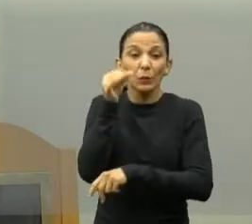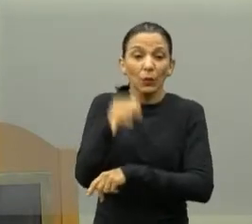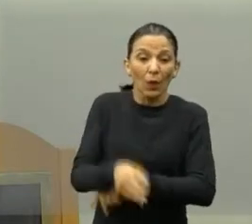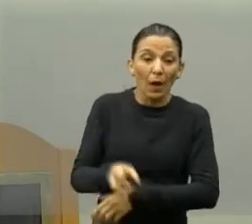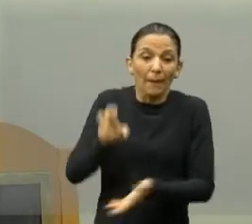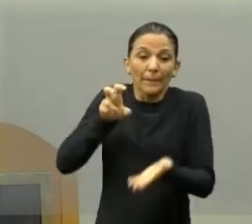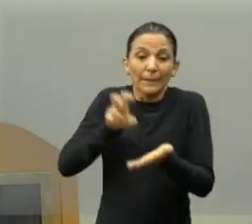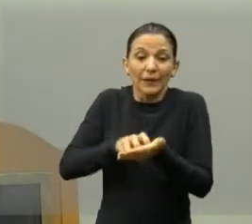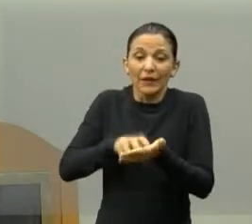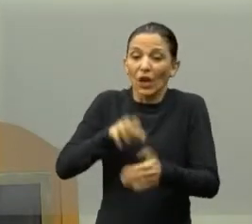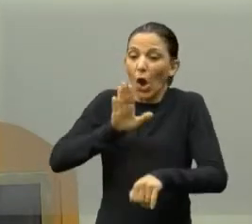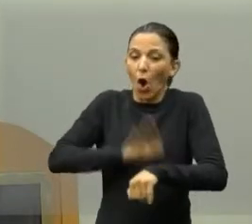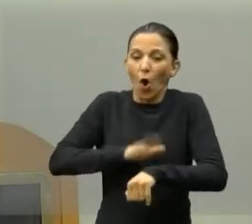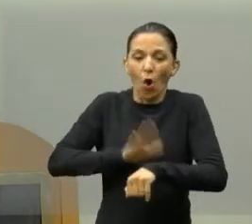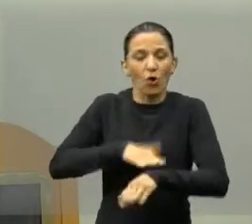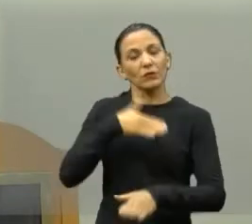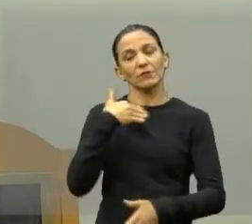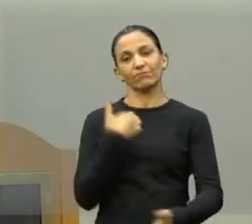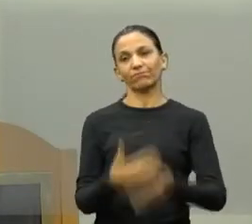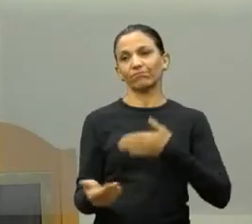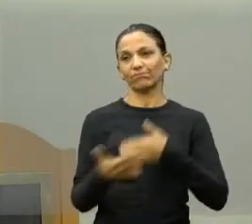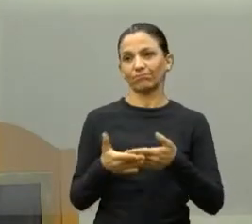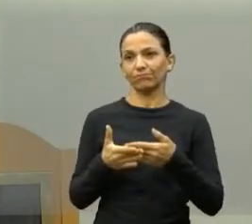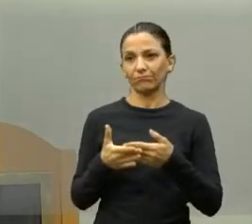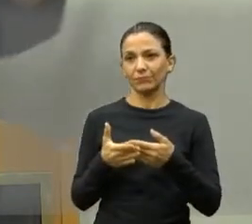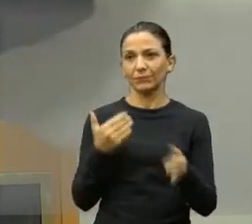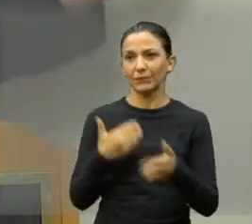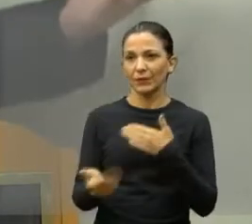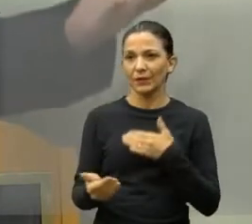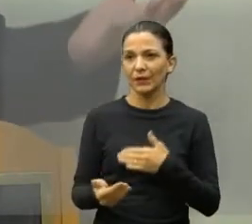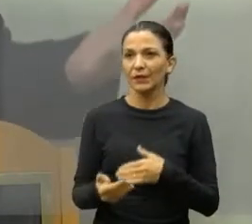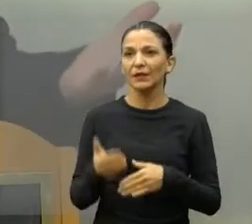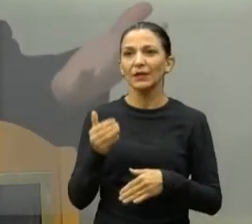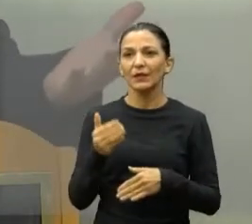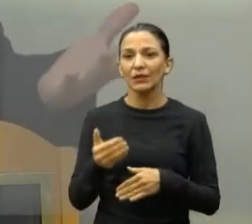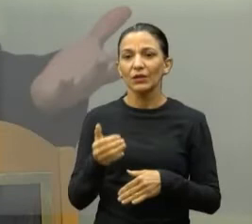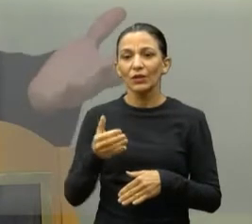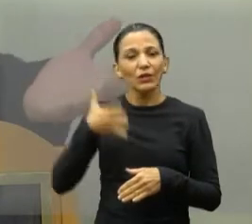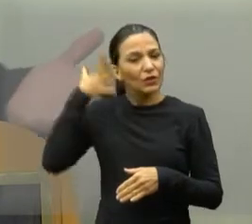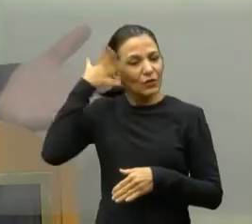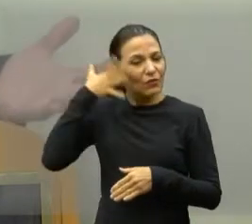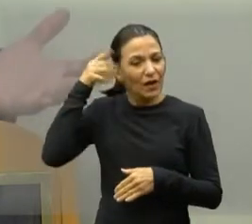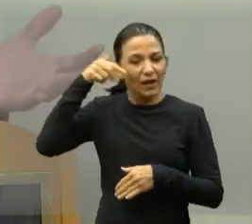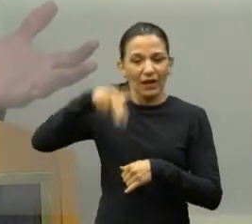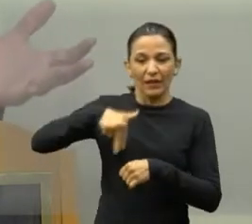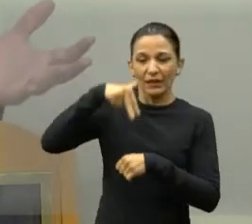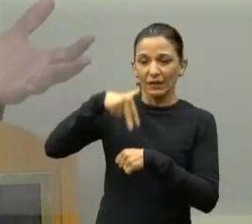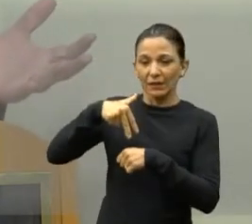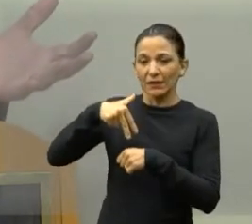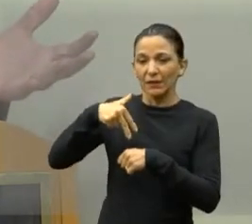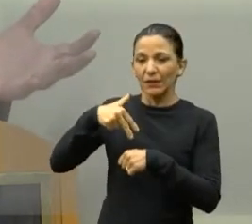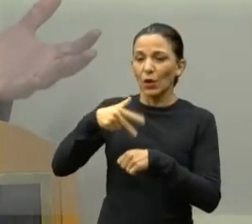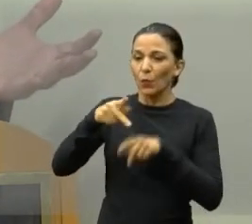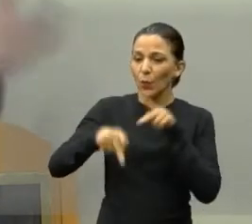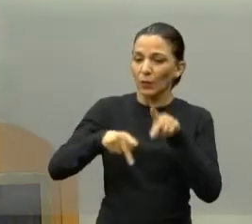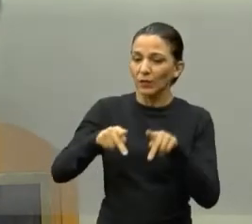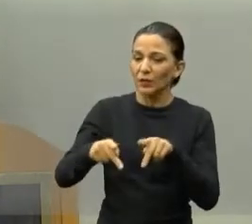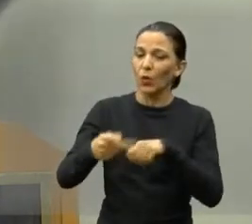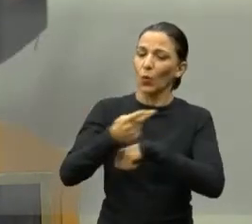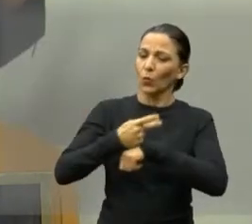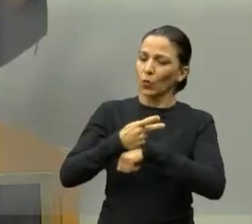de manhã o horário que for que quando a gente fala que a gente fala que a gente tá recebendo da população essa ressonância bom